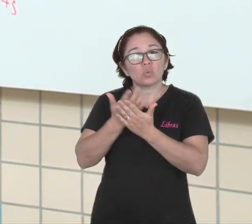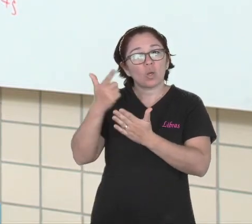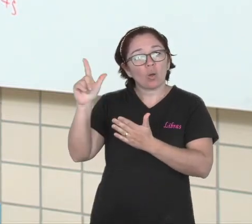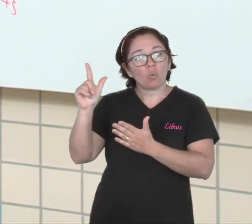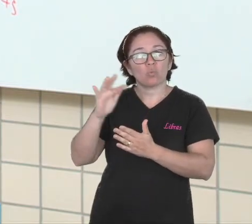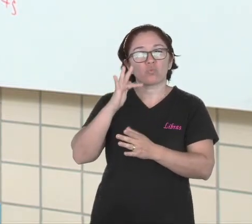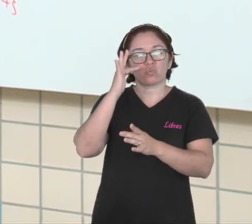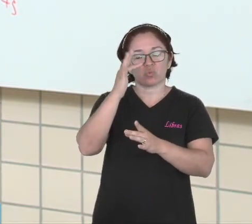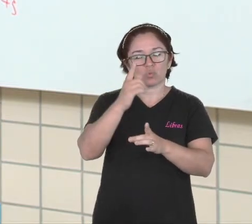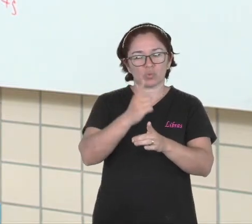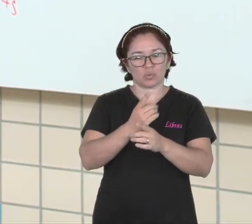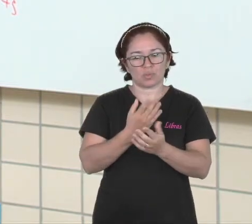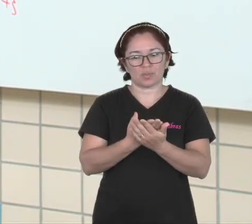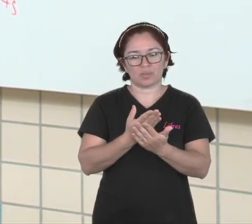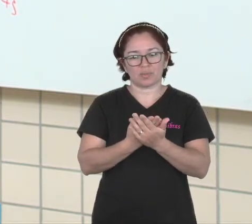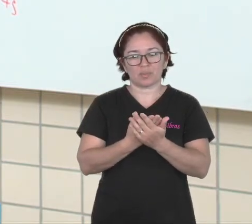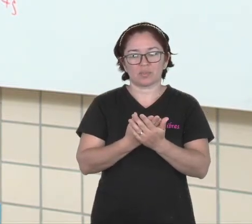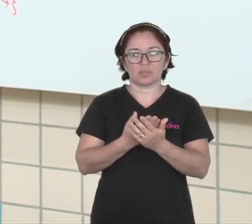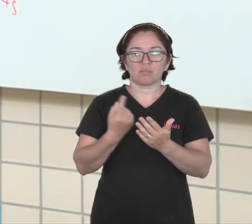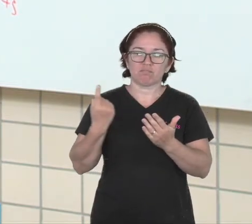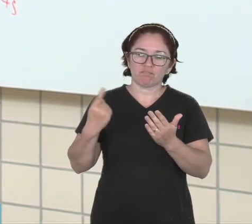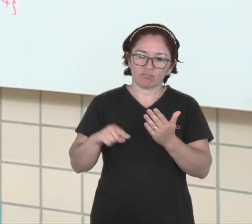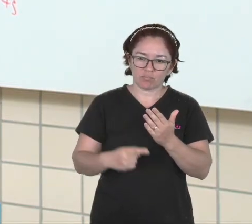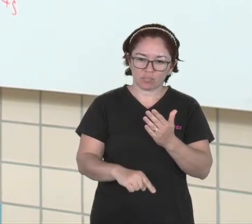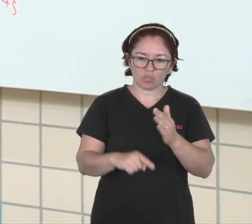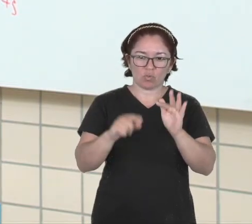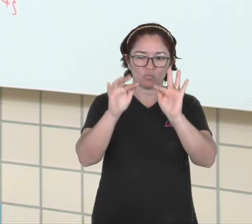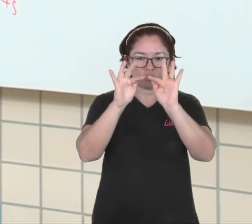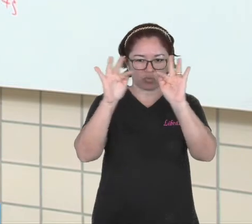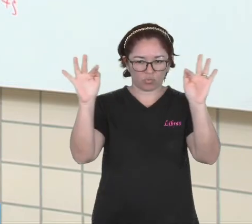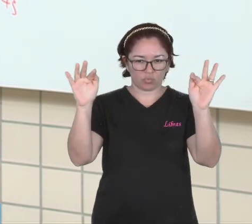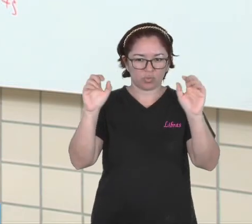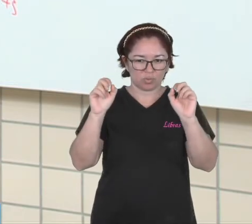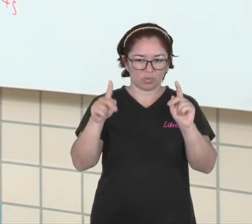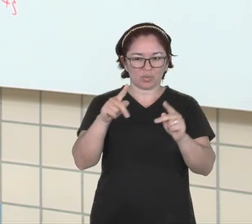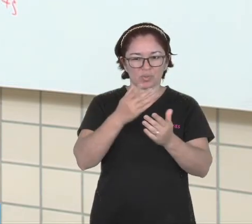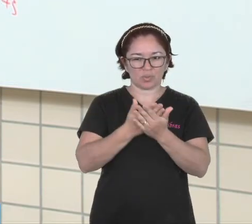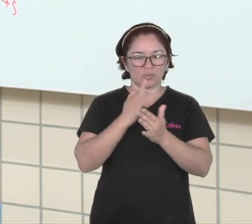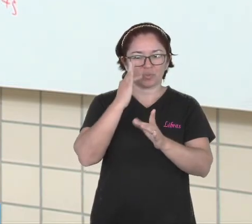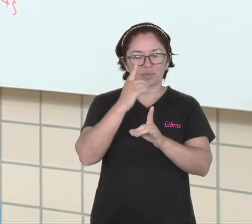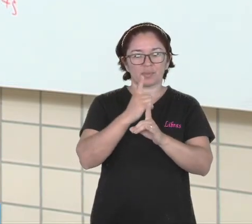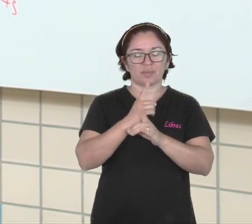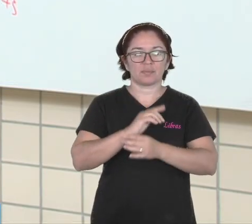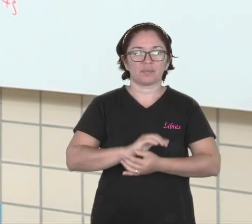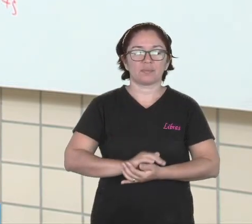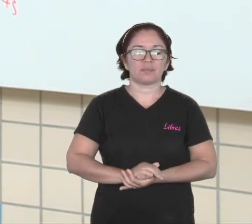aula com algo mais profundo sobre função, ok? Estudem e até a próxima.